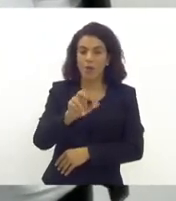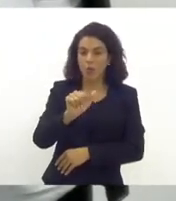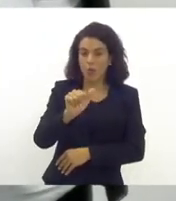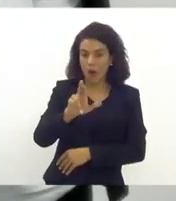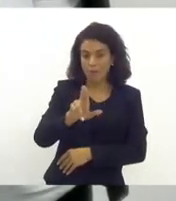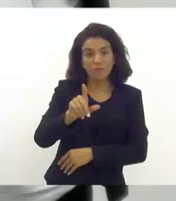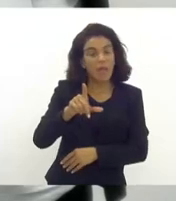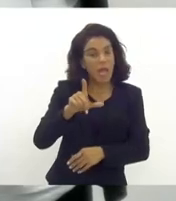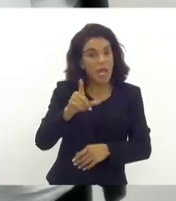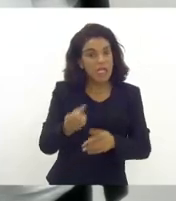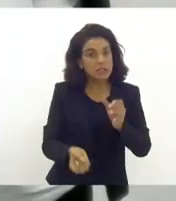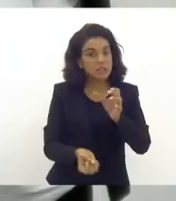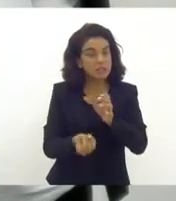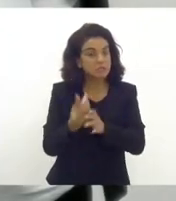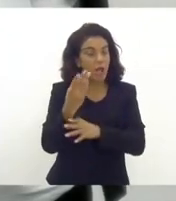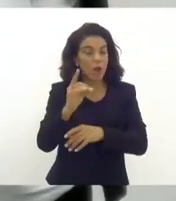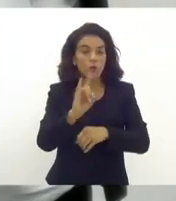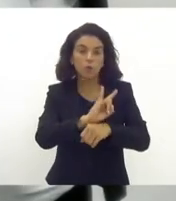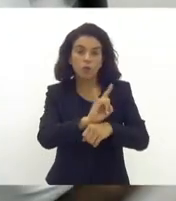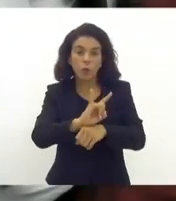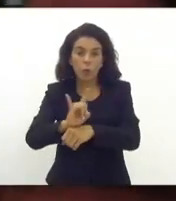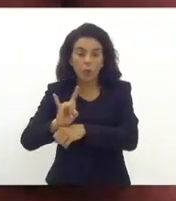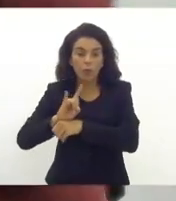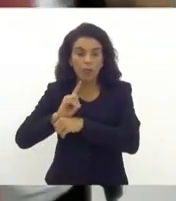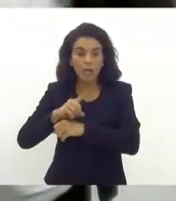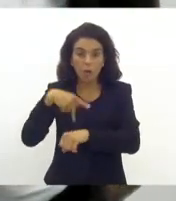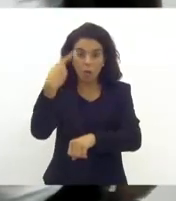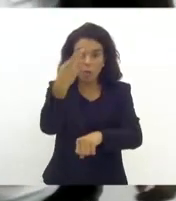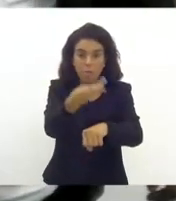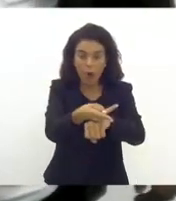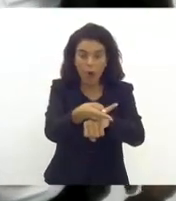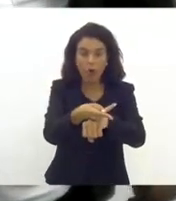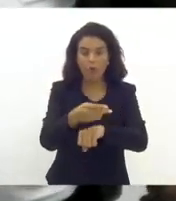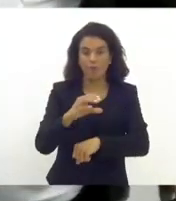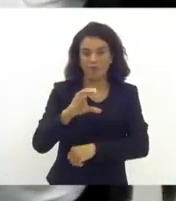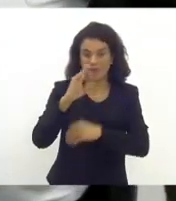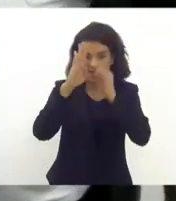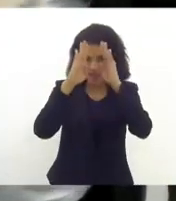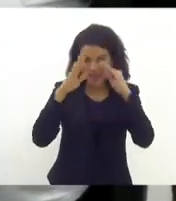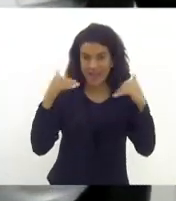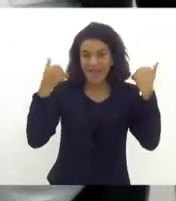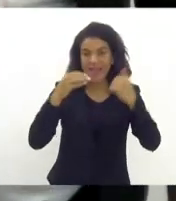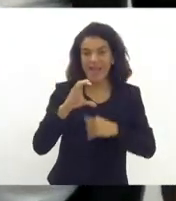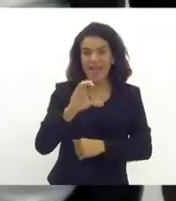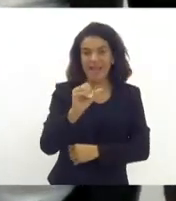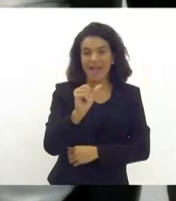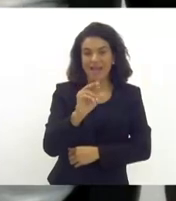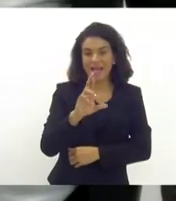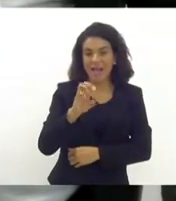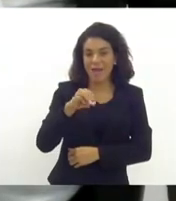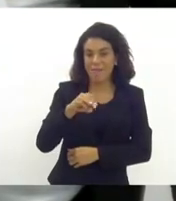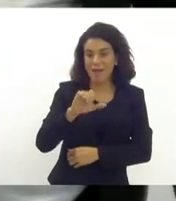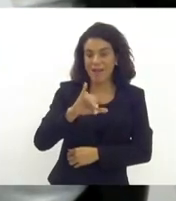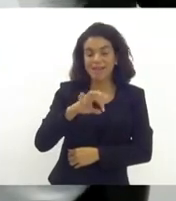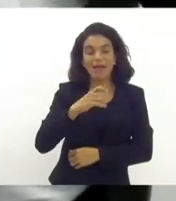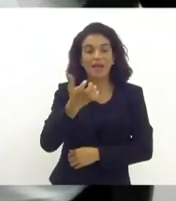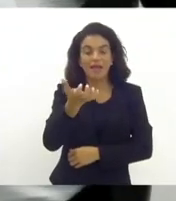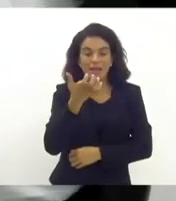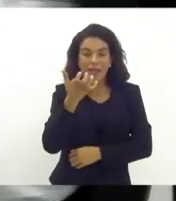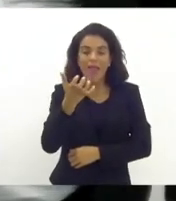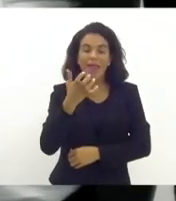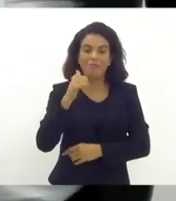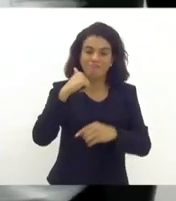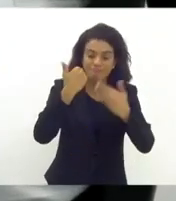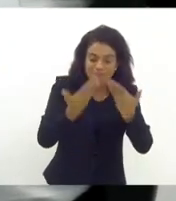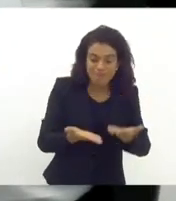documentários documentário premiados internacionalmente o Carmelitas queria fazer oficina com criança não tinha grana o Bola Preta